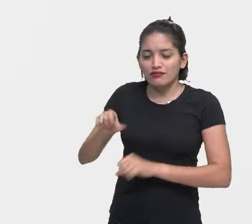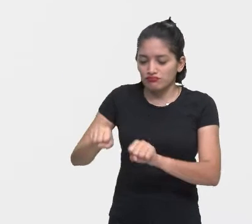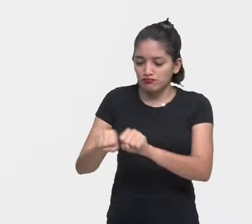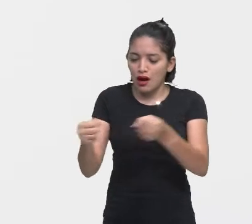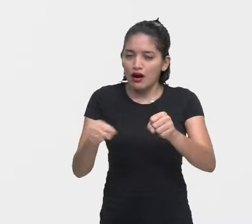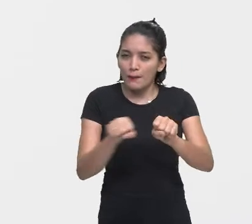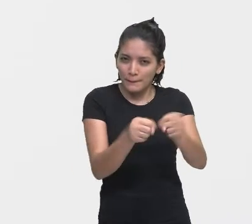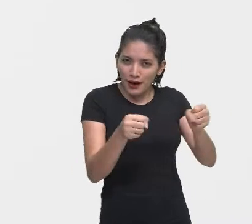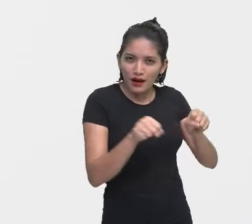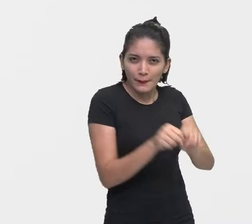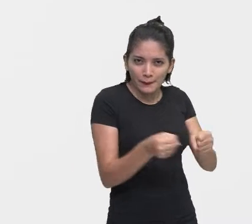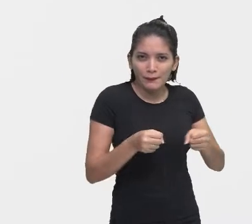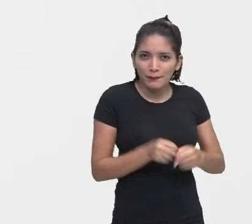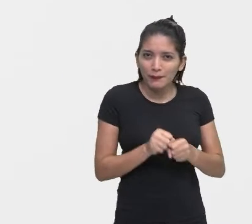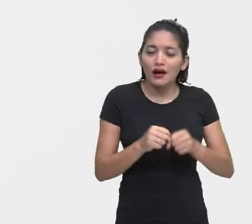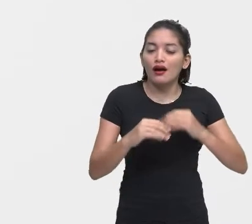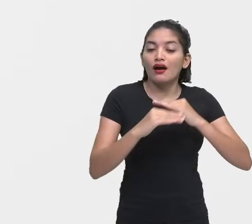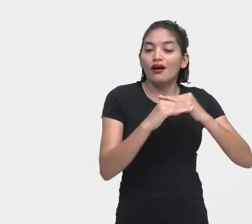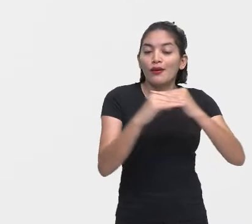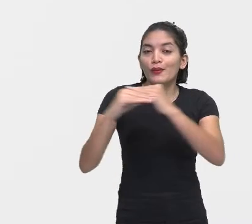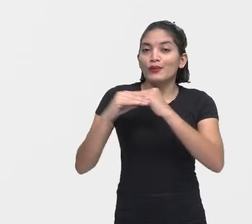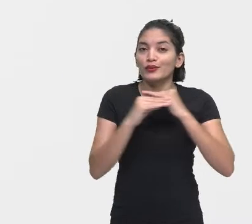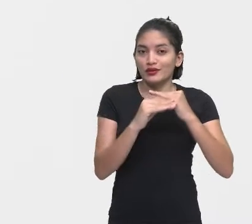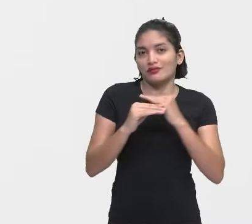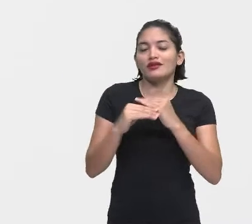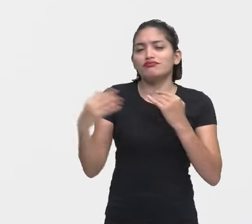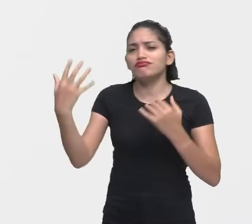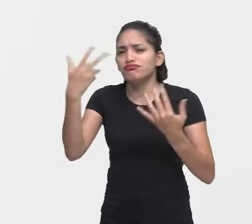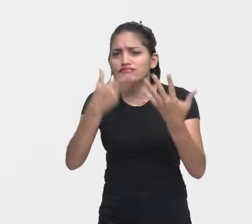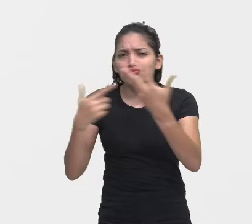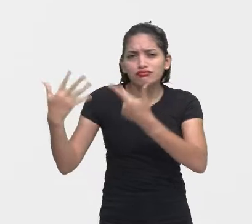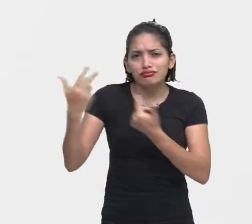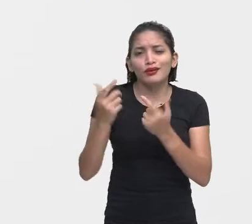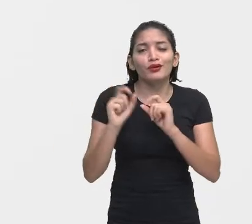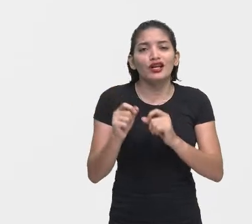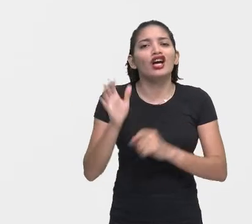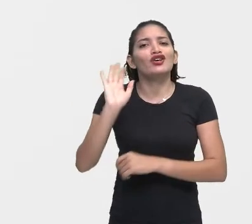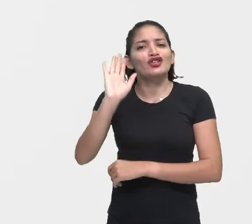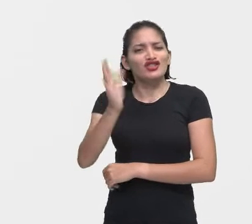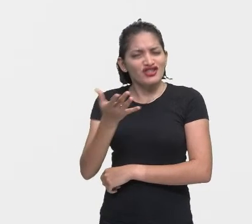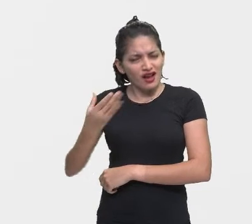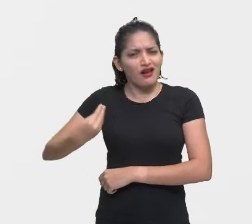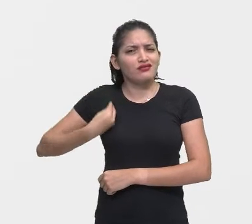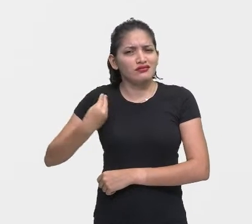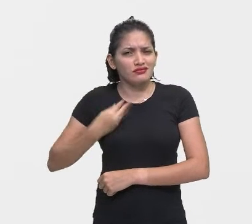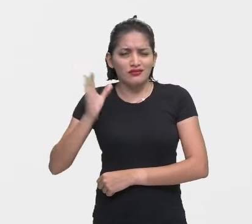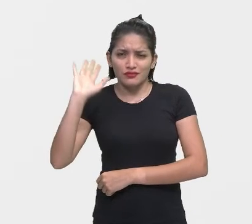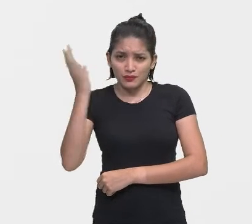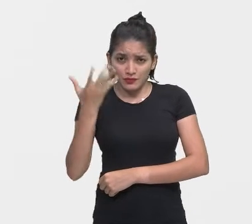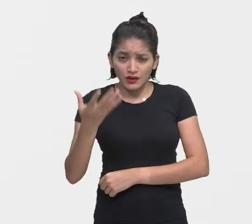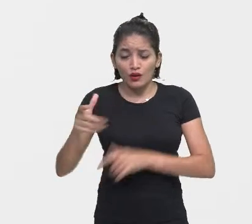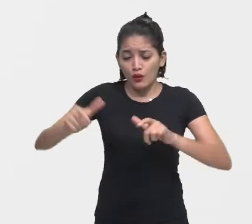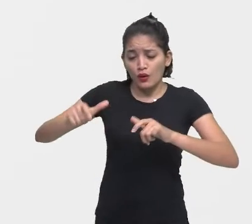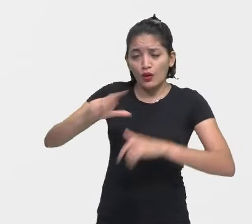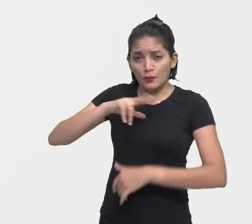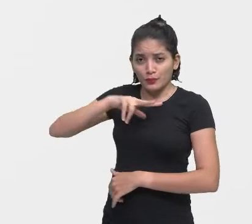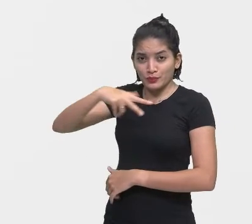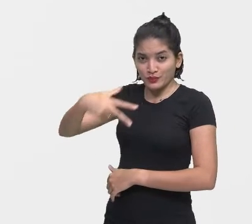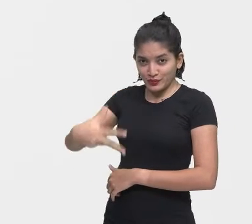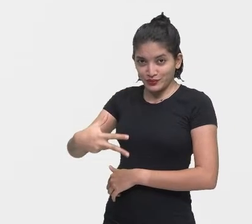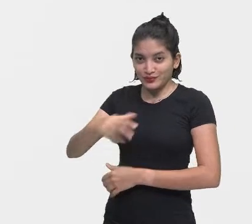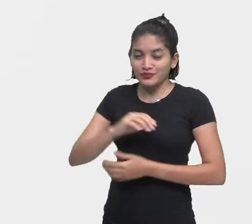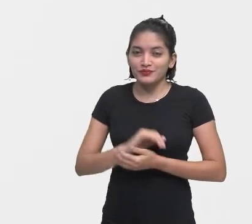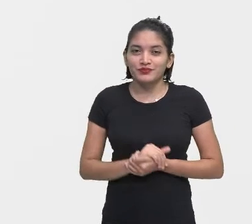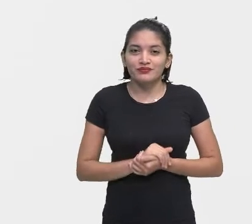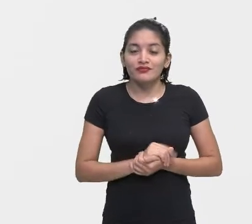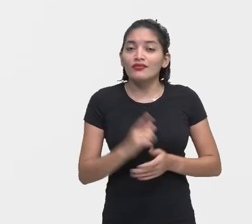romper com todos os padrões estéticos até então vigentes em Portugal, não é?